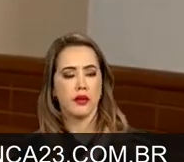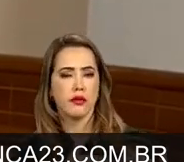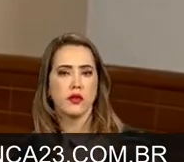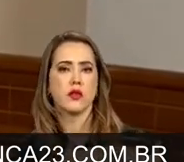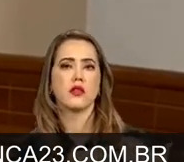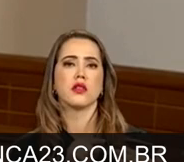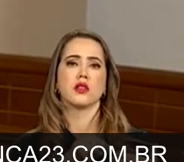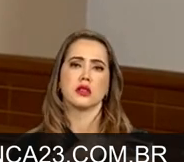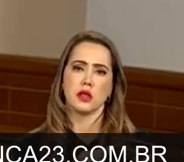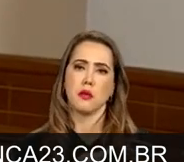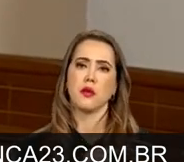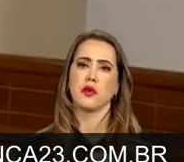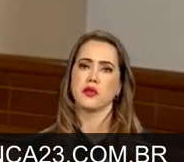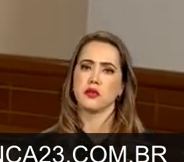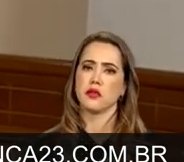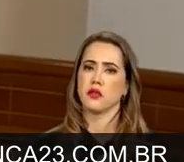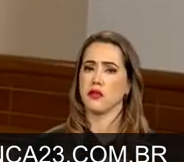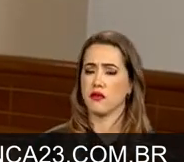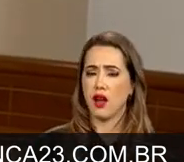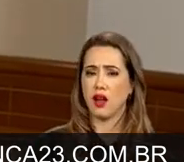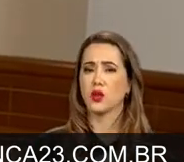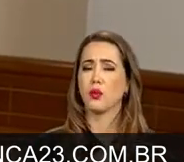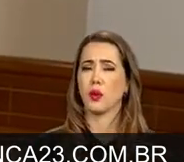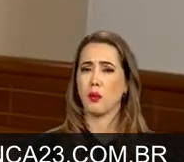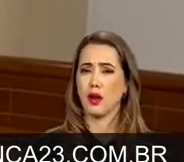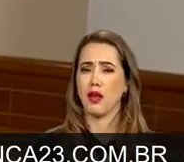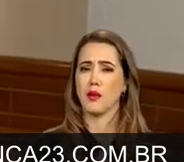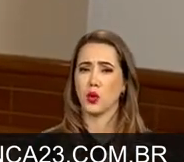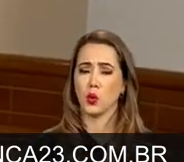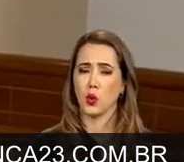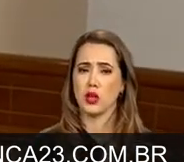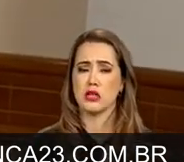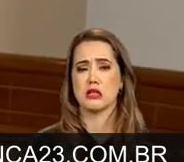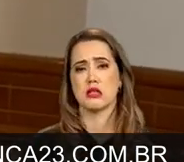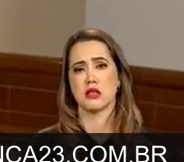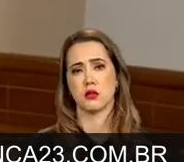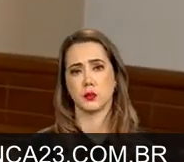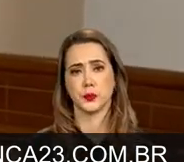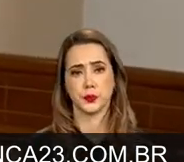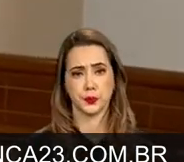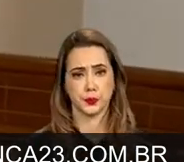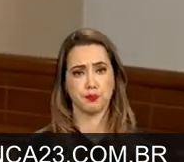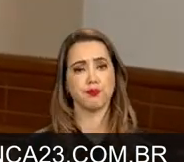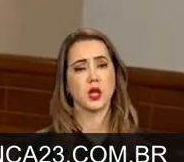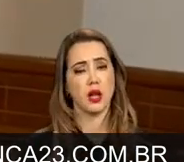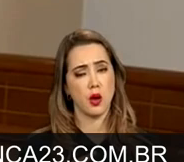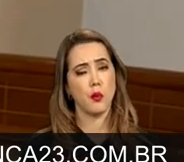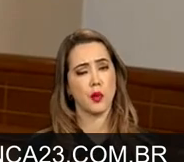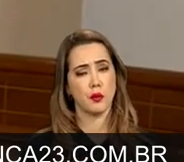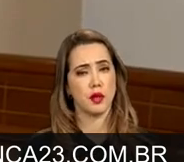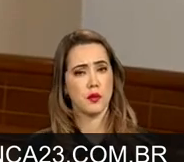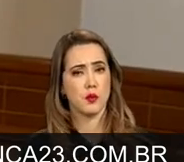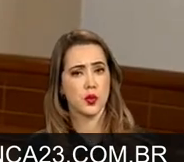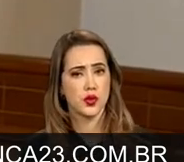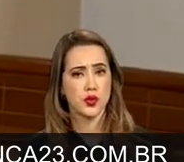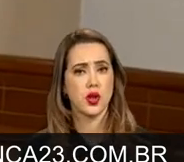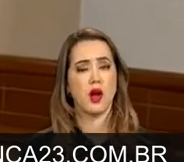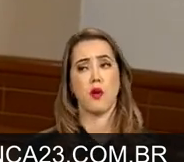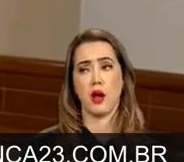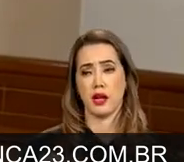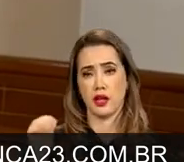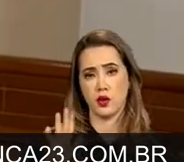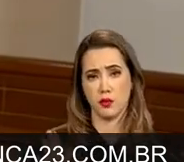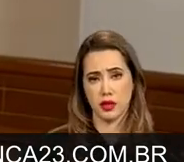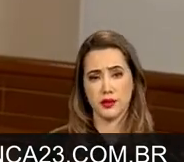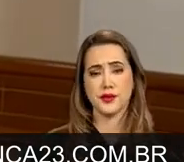do pós-infarto, a insuficiência cardíaca na população mundial. A população brasileira não